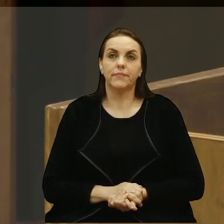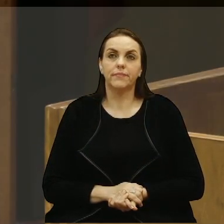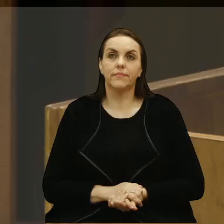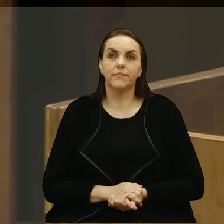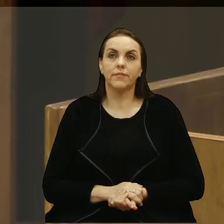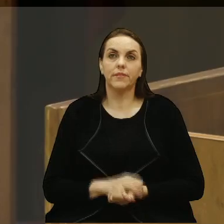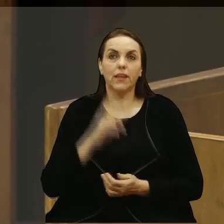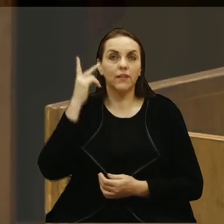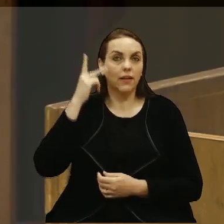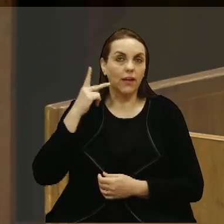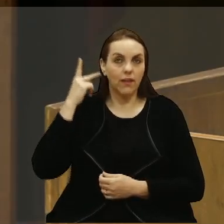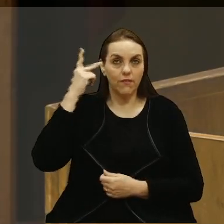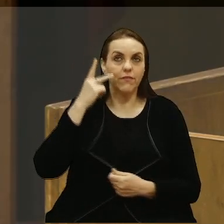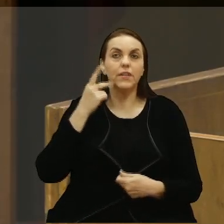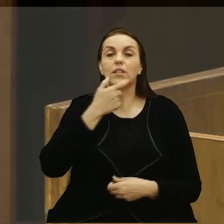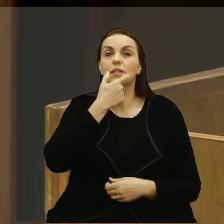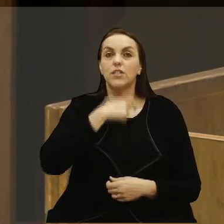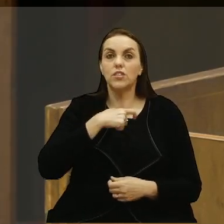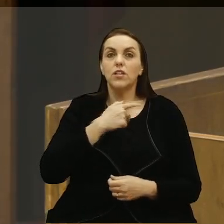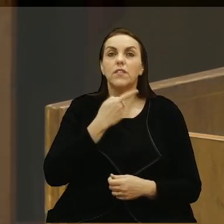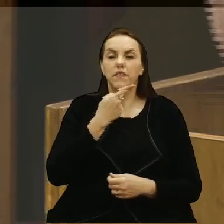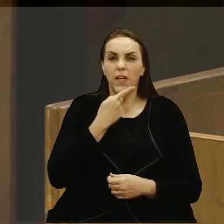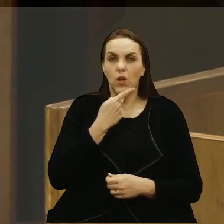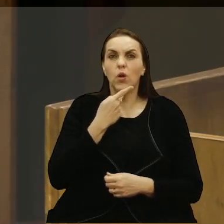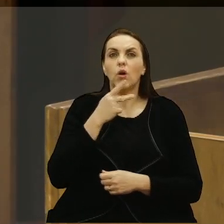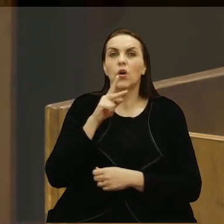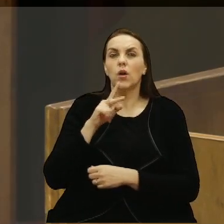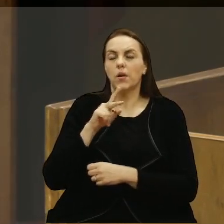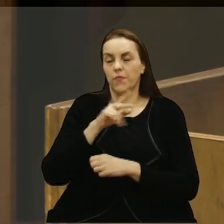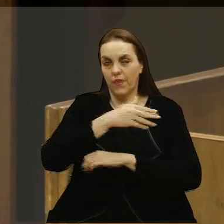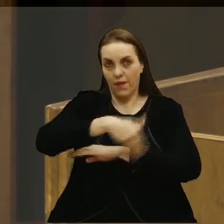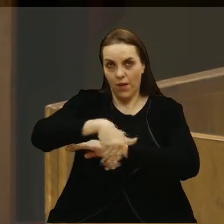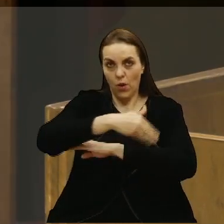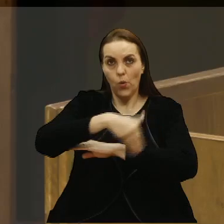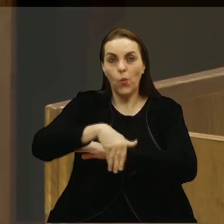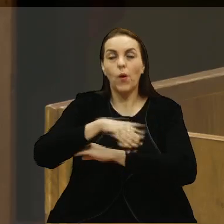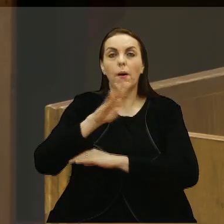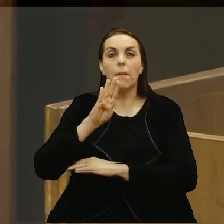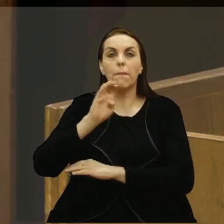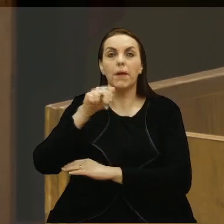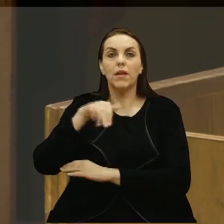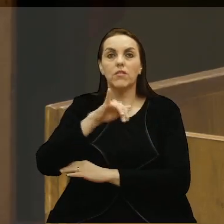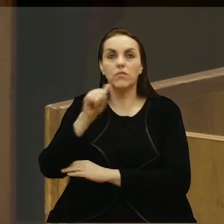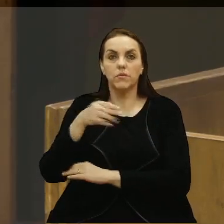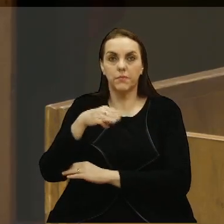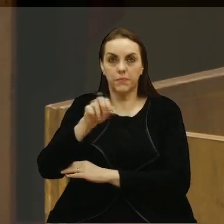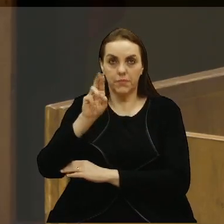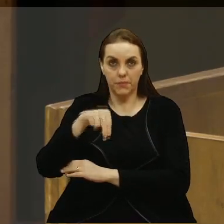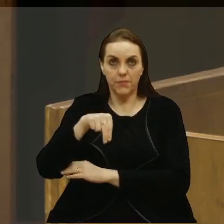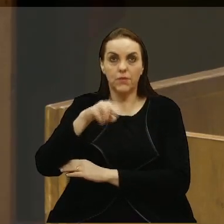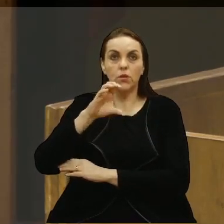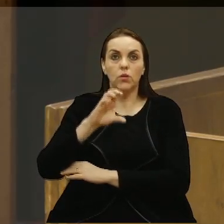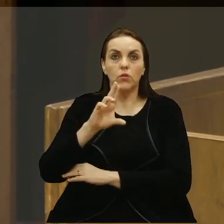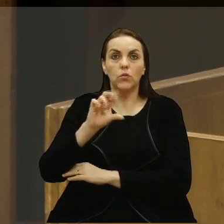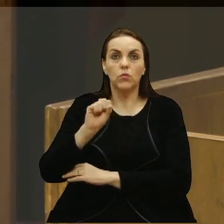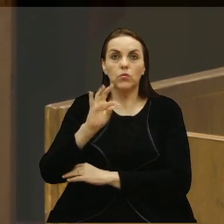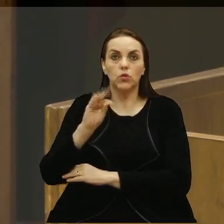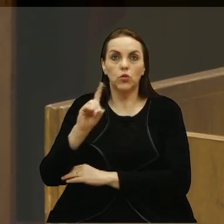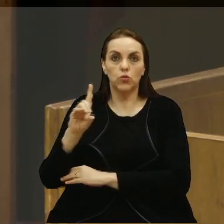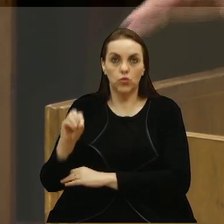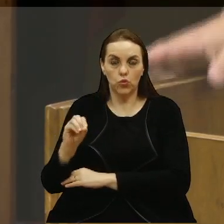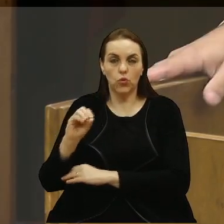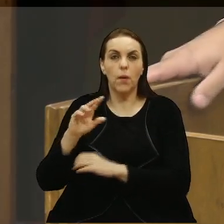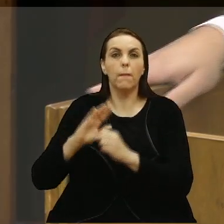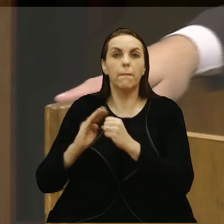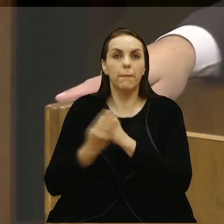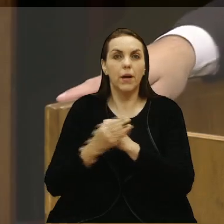O vereador Cristiano falou na Benjamin Custódio, né? Que é a rua que passa ali, costeia o Planalto Rio Branco, Charqueadas,